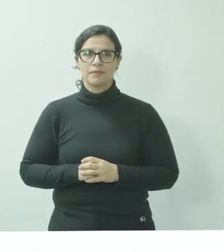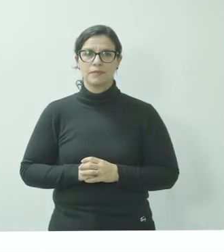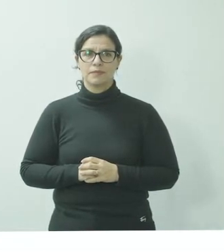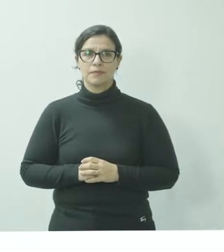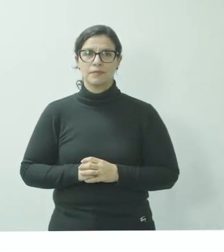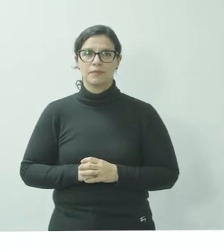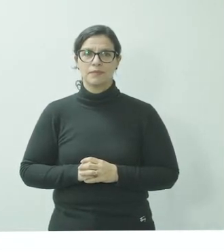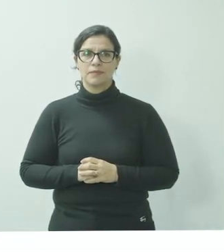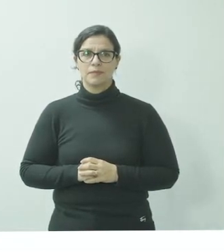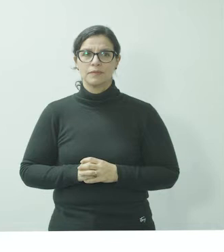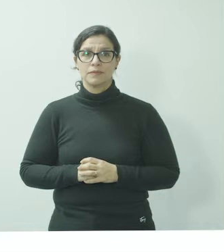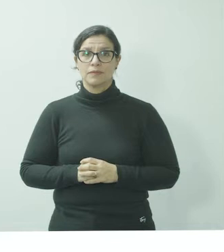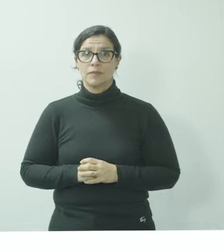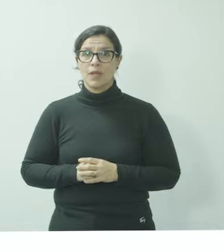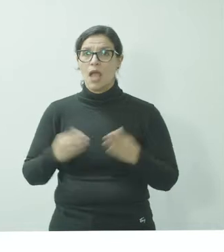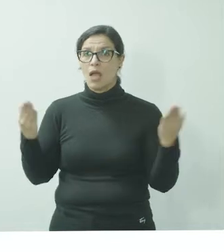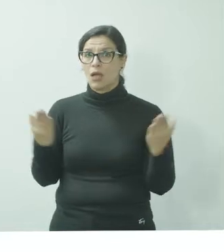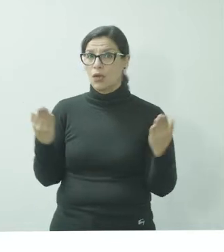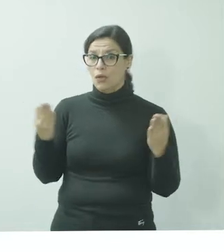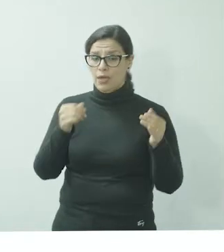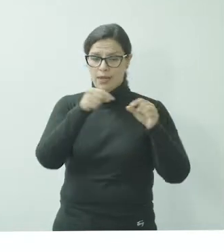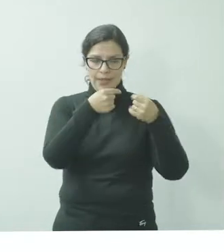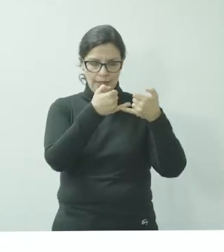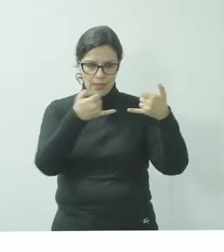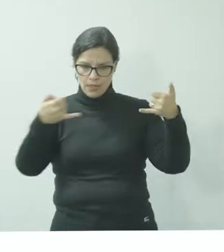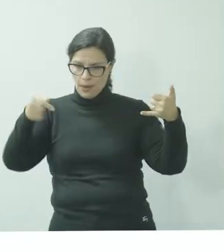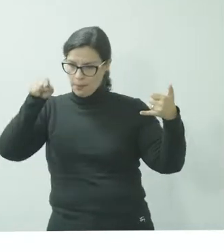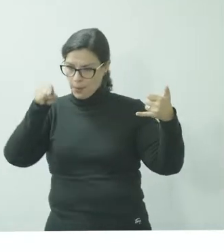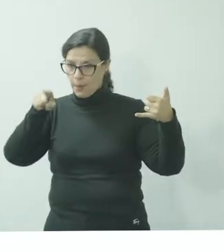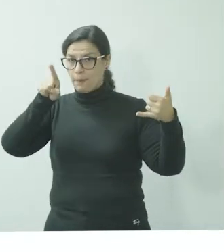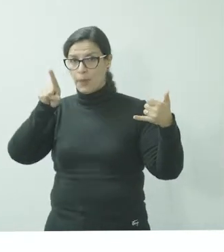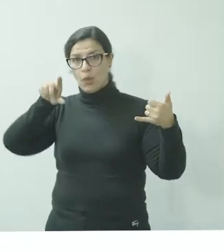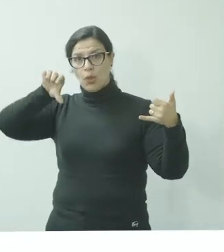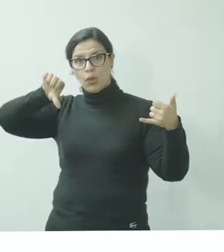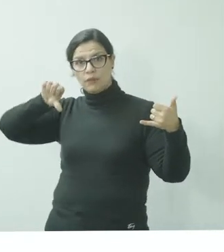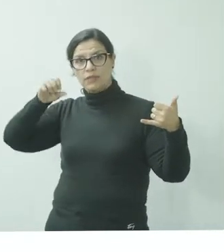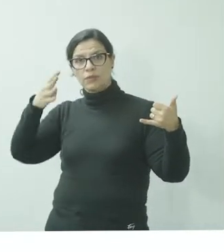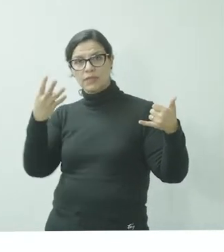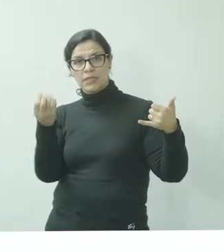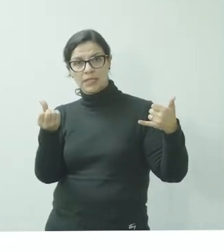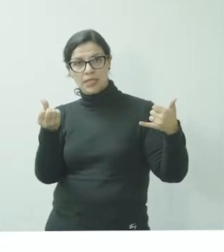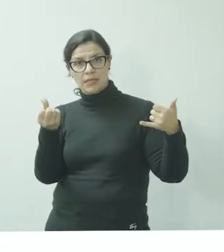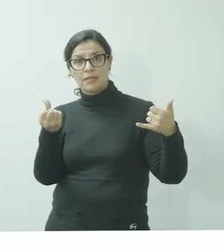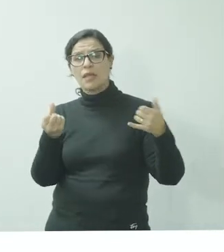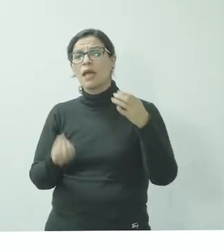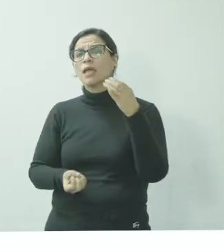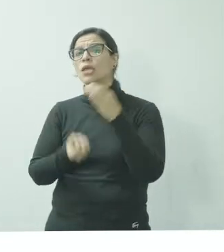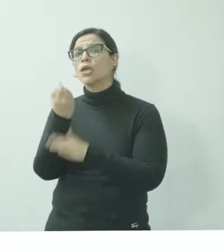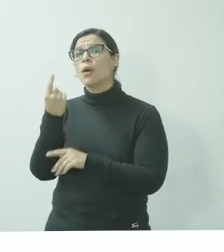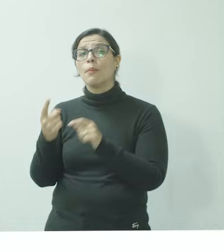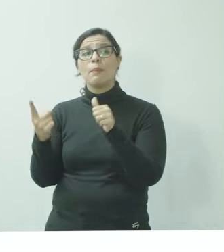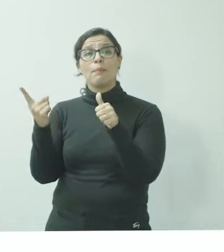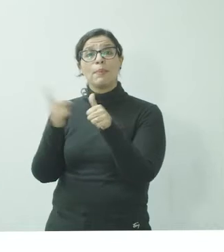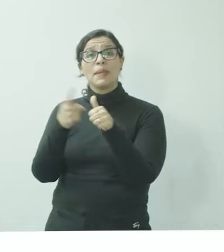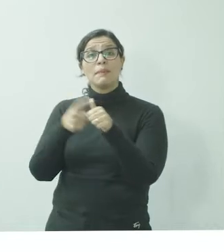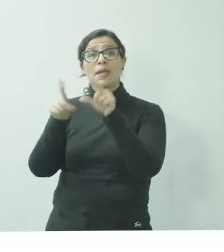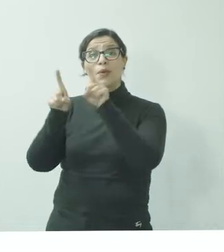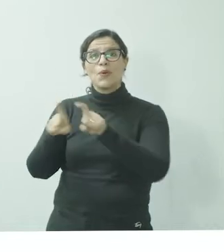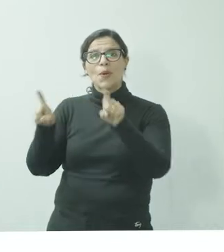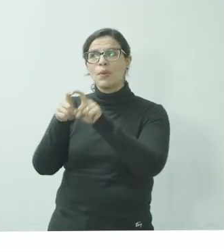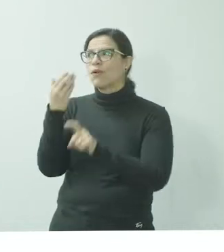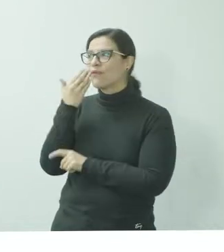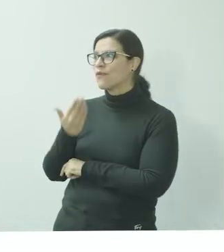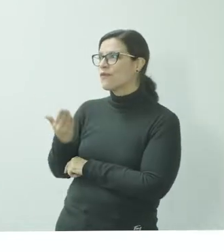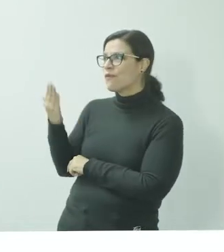dia e em 1946 foi criado o primeiro o computador Olhem